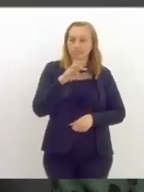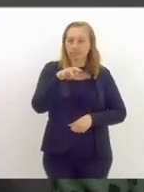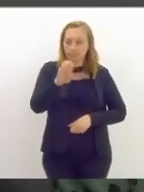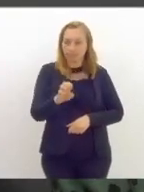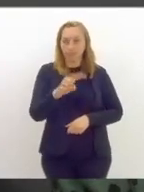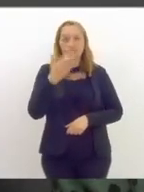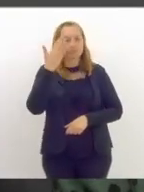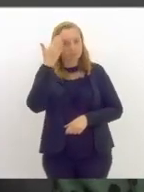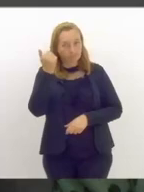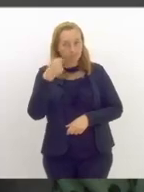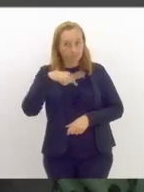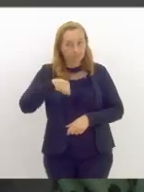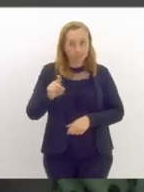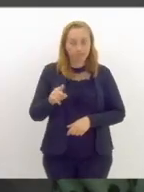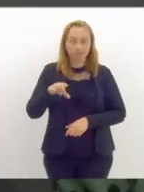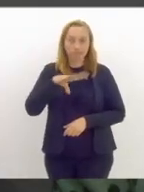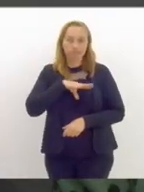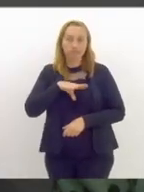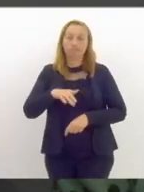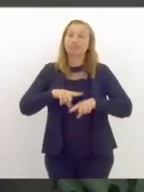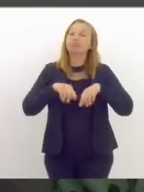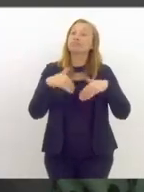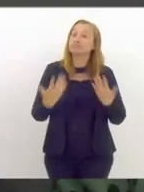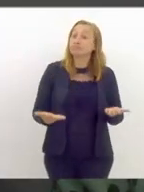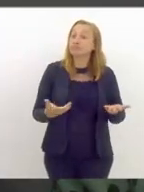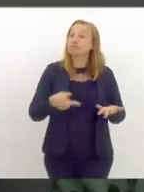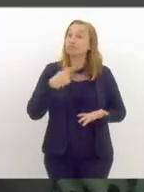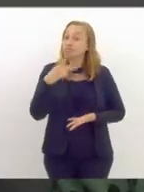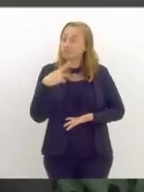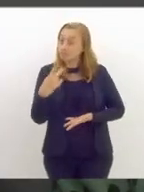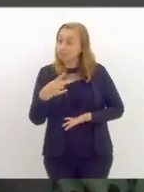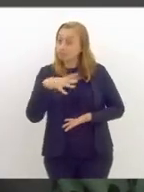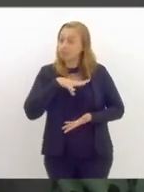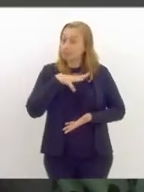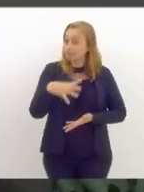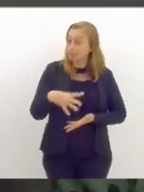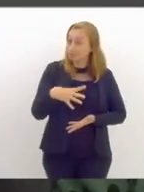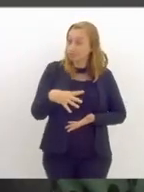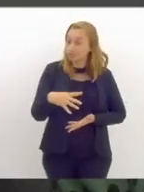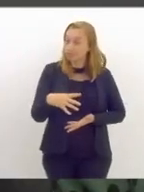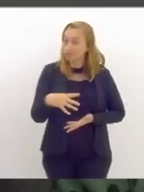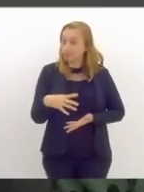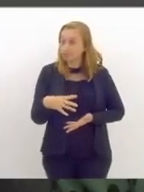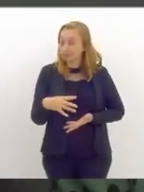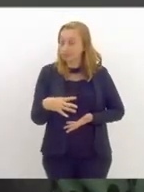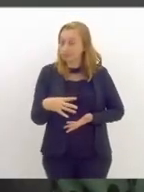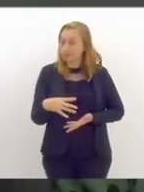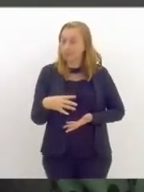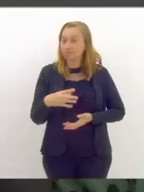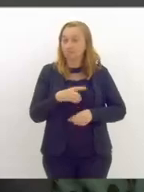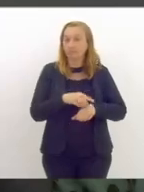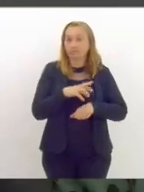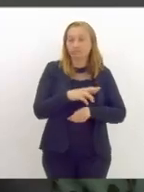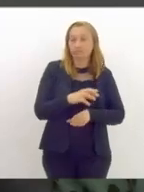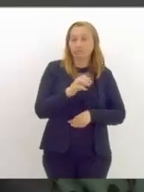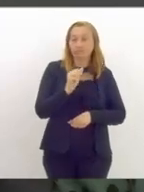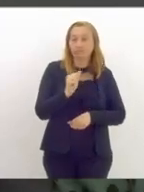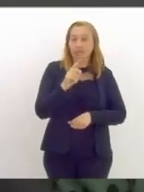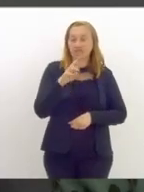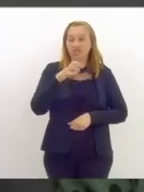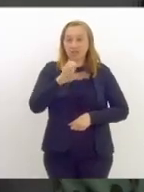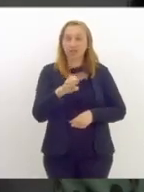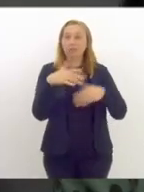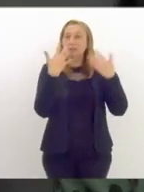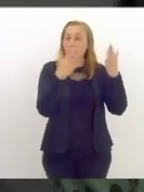para o Portugal, então, como dizem os portugueses, bem haja, doutor Alexandre Kiep,